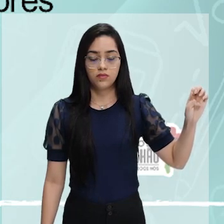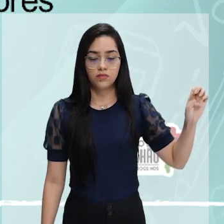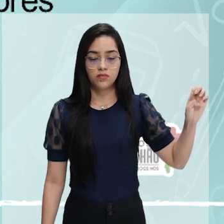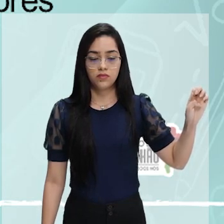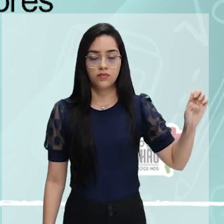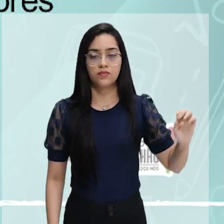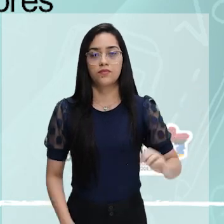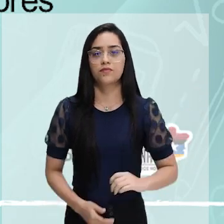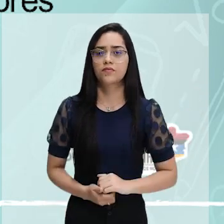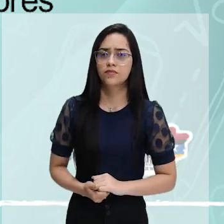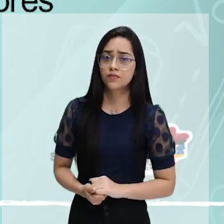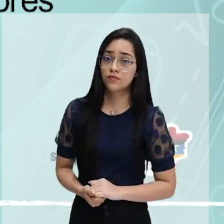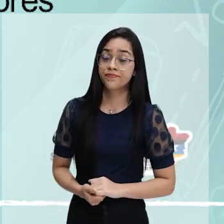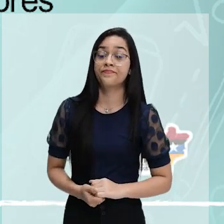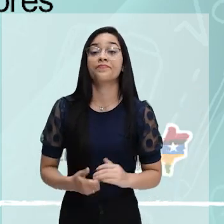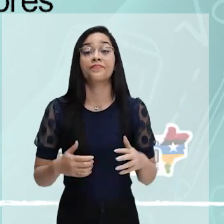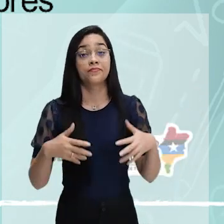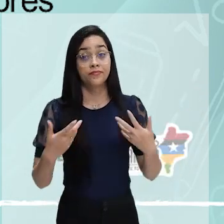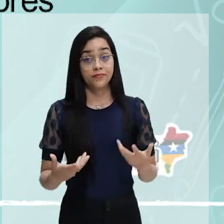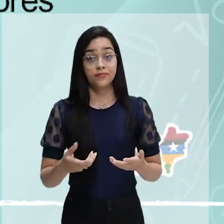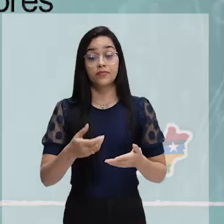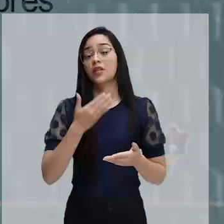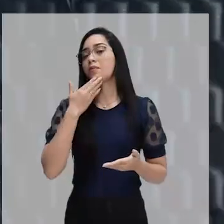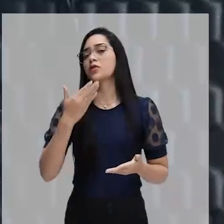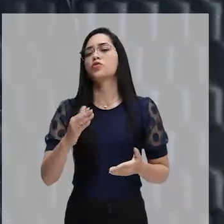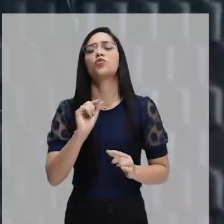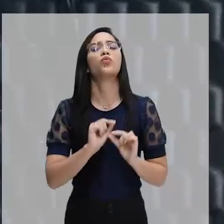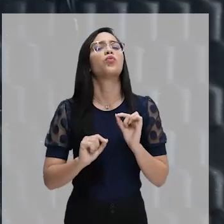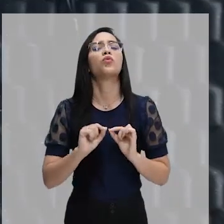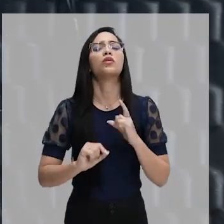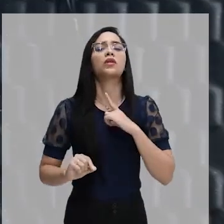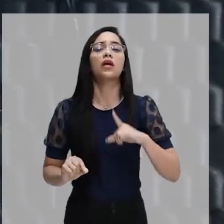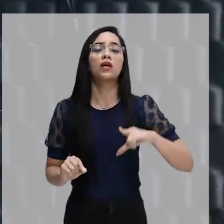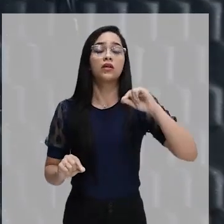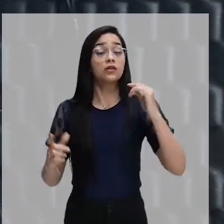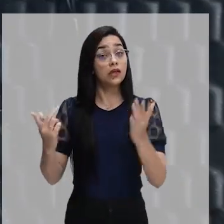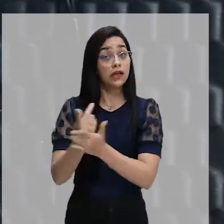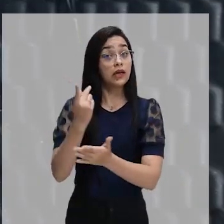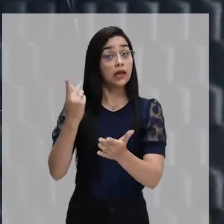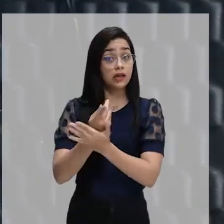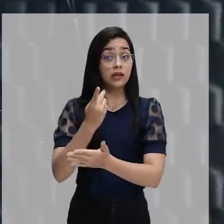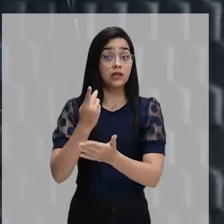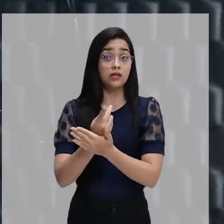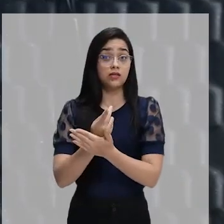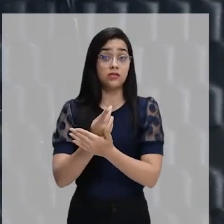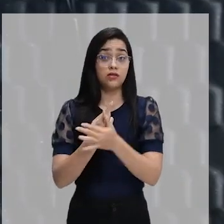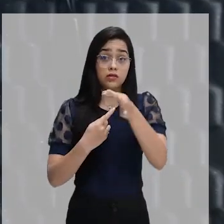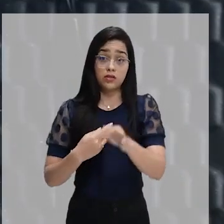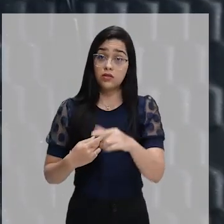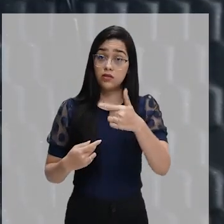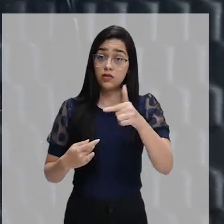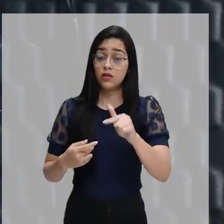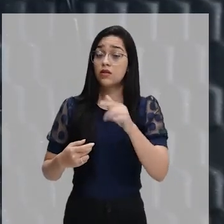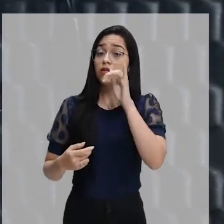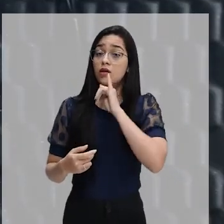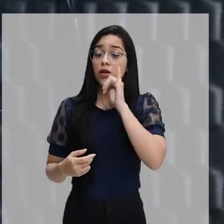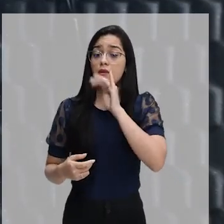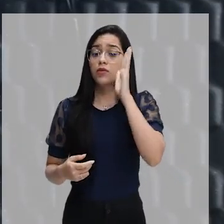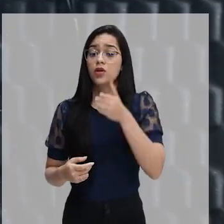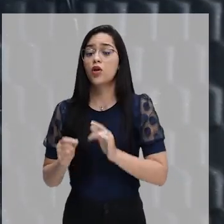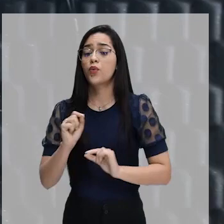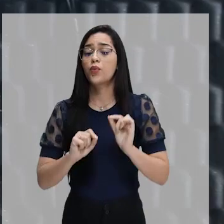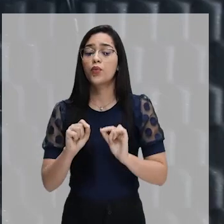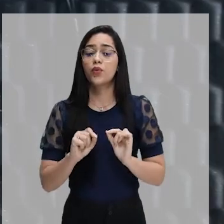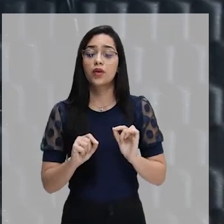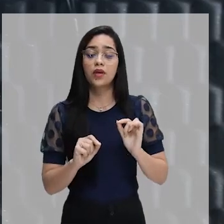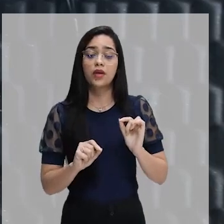escritores brasileiros. Gente, aqui está pedindo a alternativa incorreta. Então, nós já sabemos, por exemplo, que